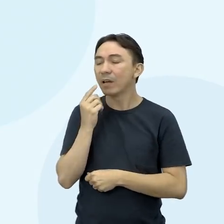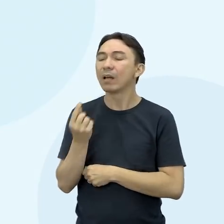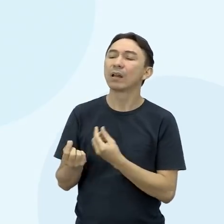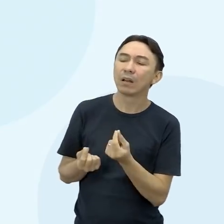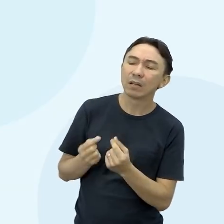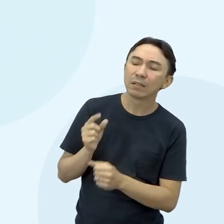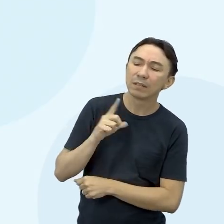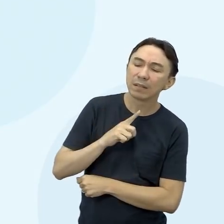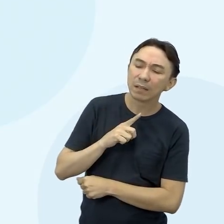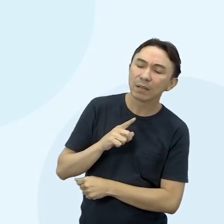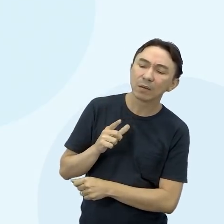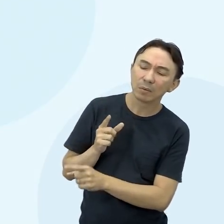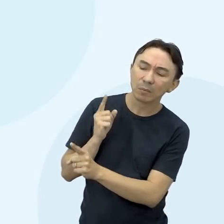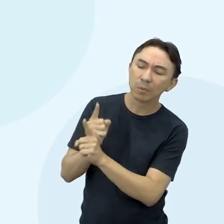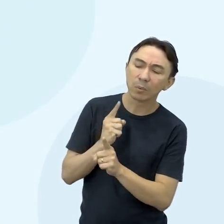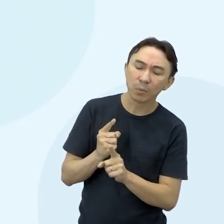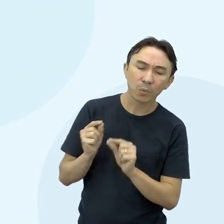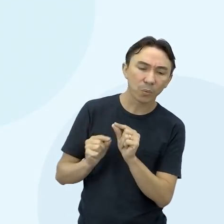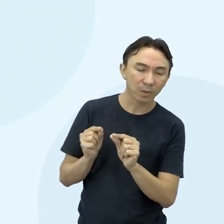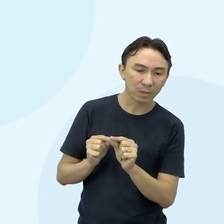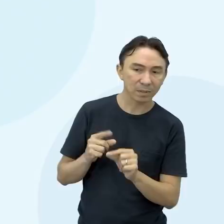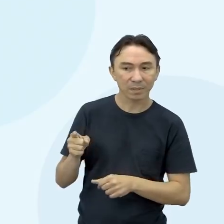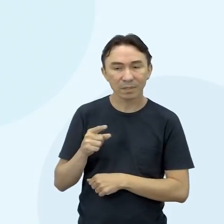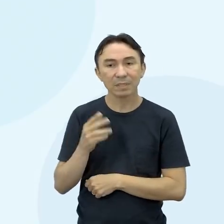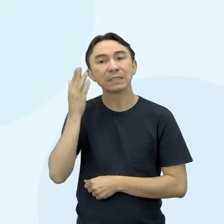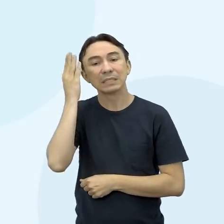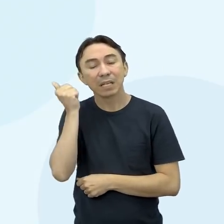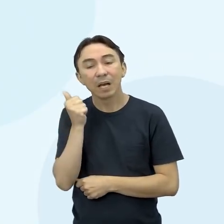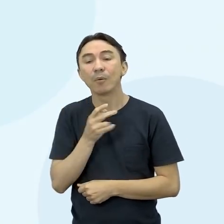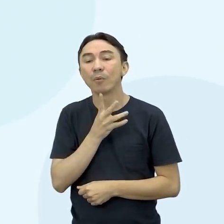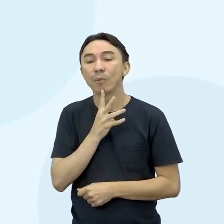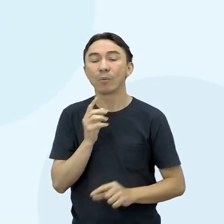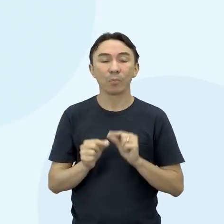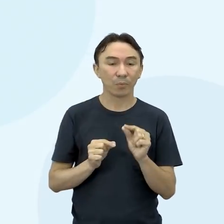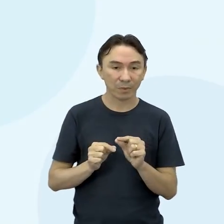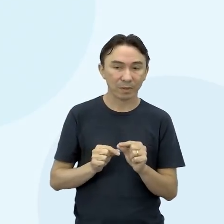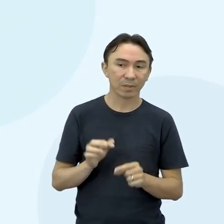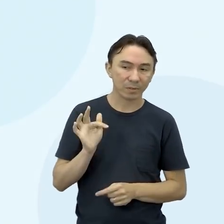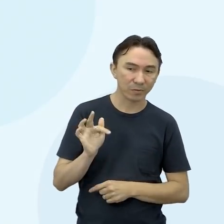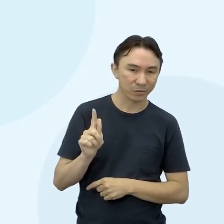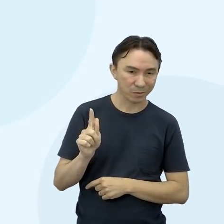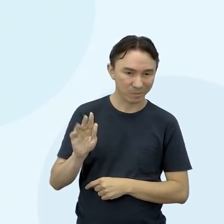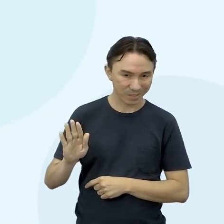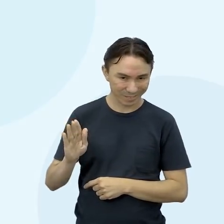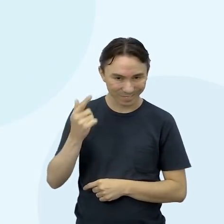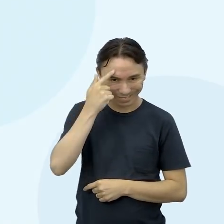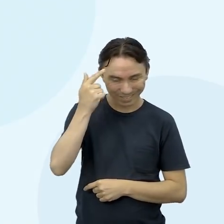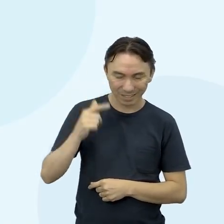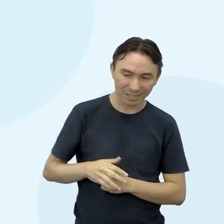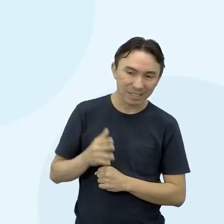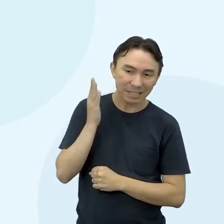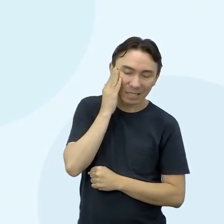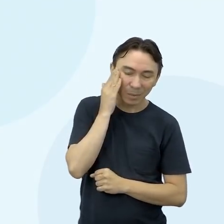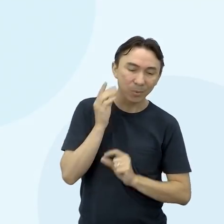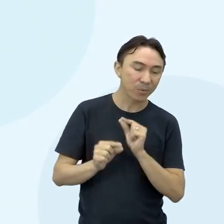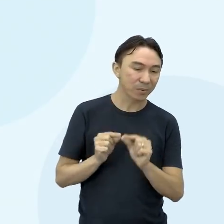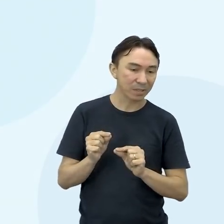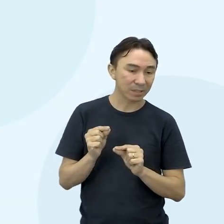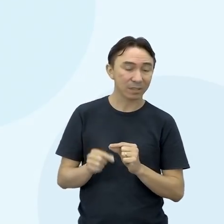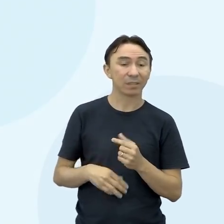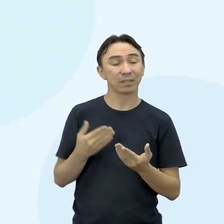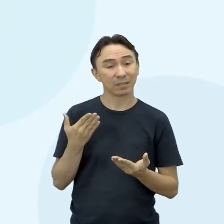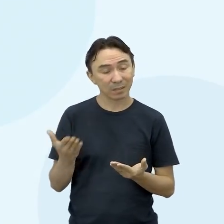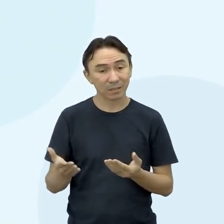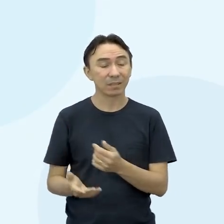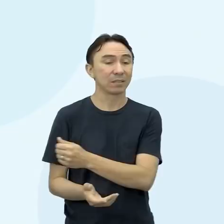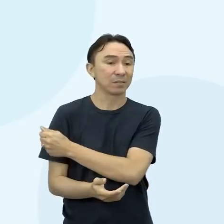formação geral básica e pensando no que a gente vai precisar dar de subsídios para os nossos estudantes para que eles